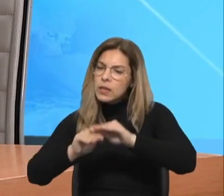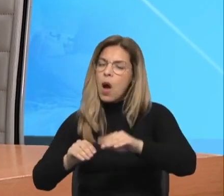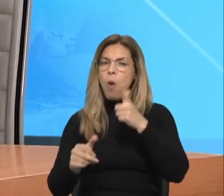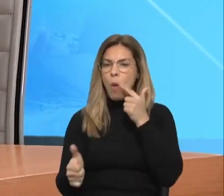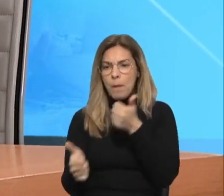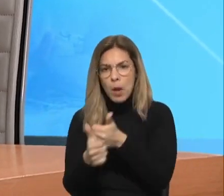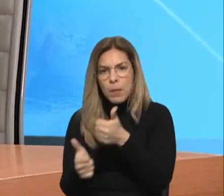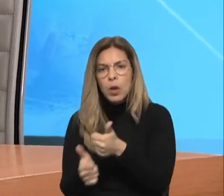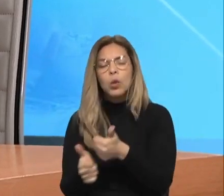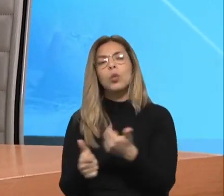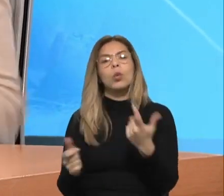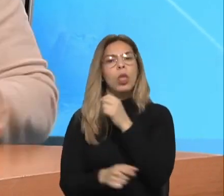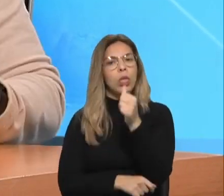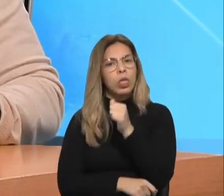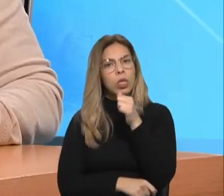agora nesta fase